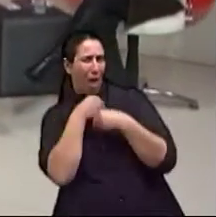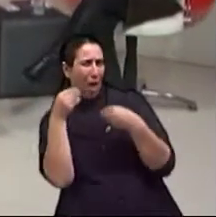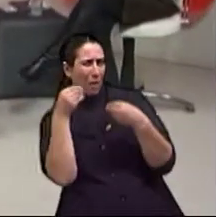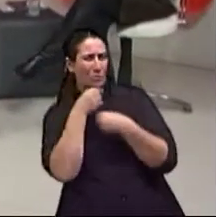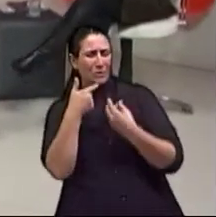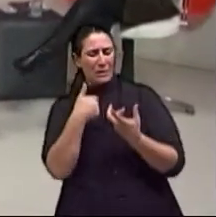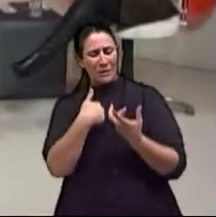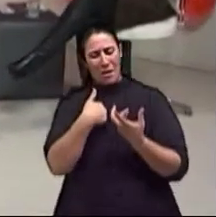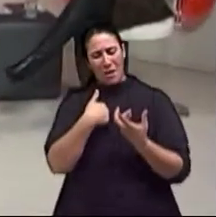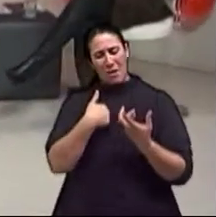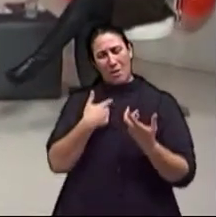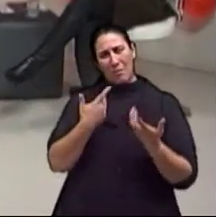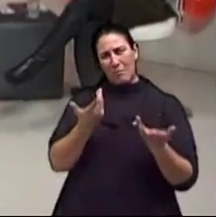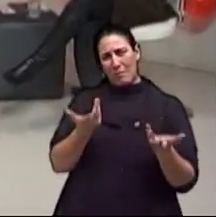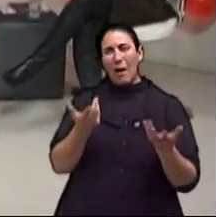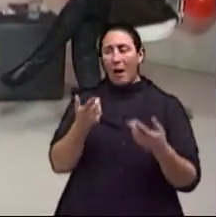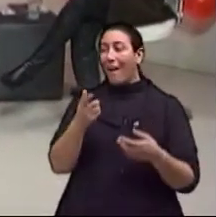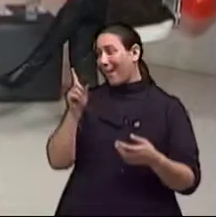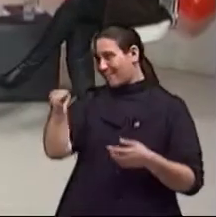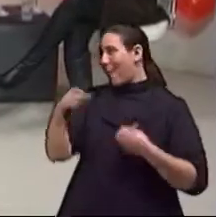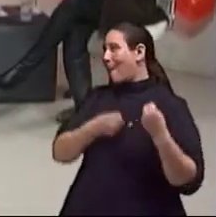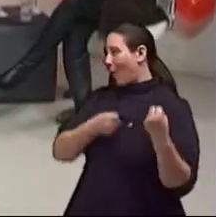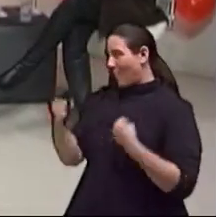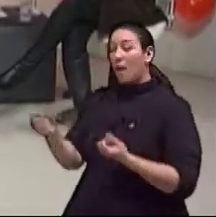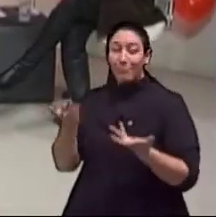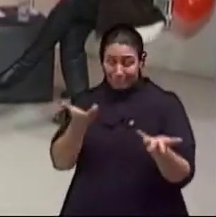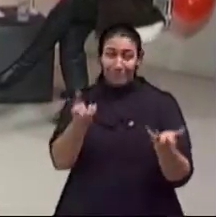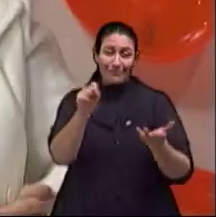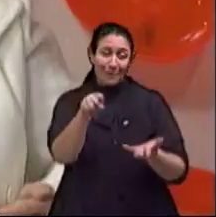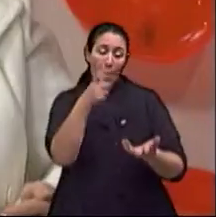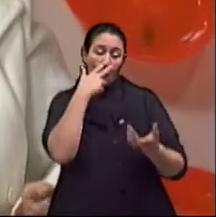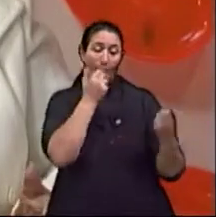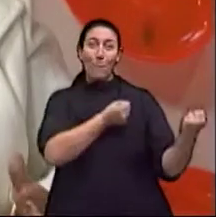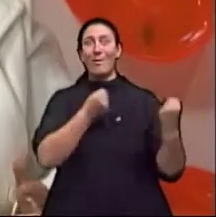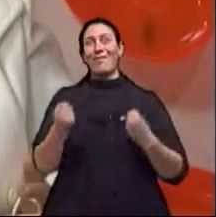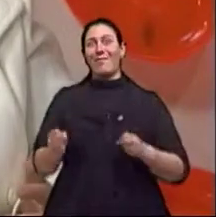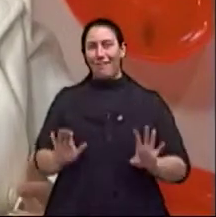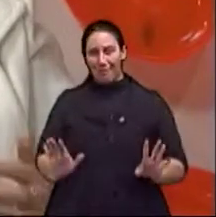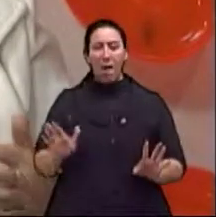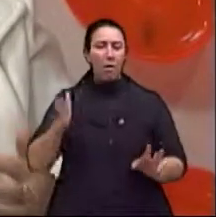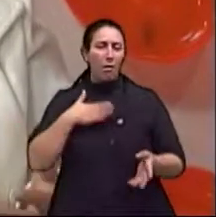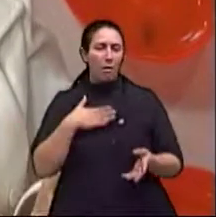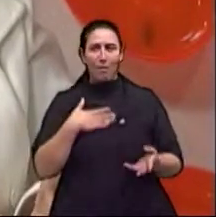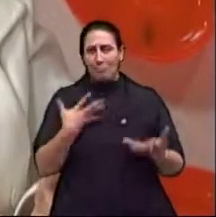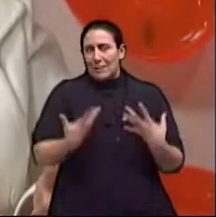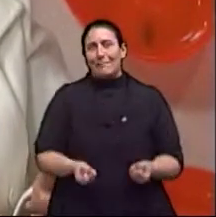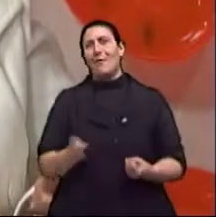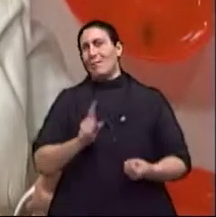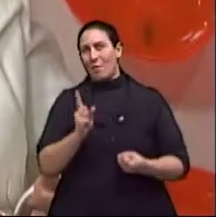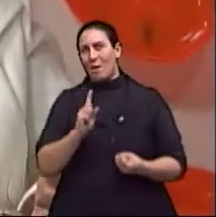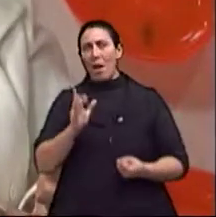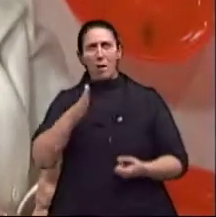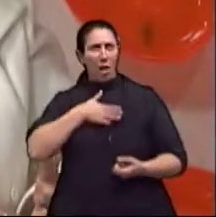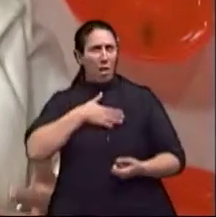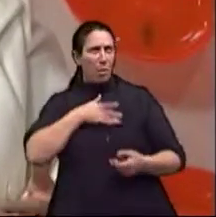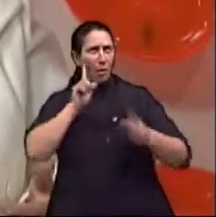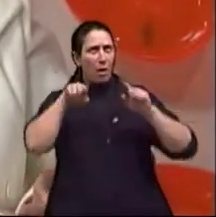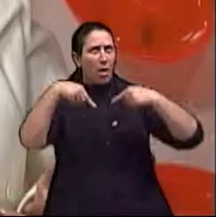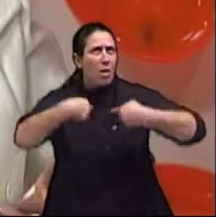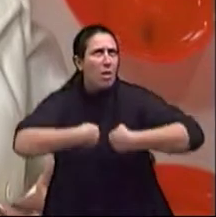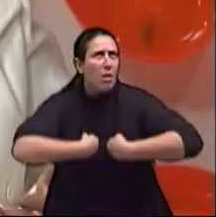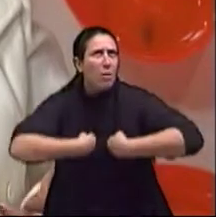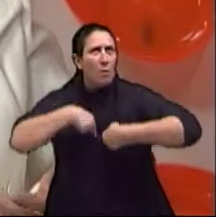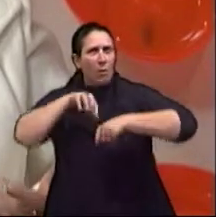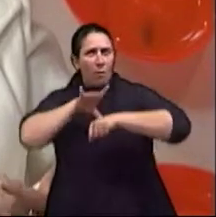incapacitado falando sobre a questão do Poder então do Poder então não pensar sobre na primeira pessoa no teu